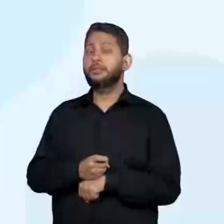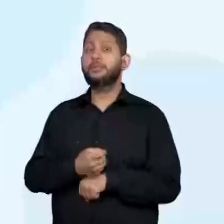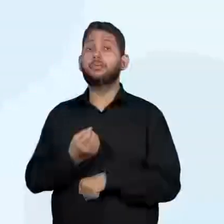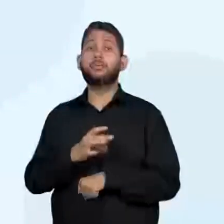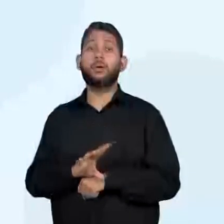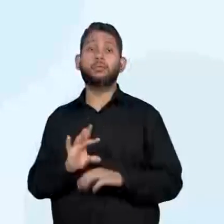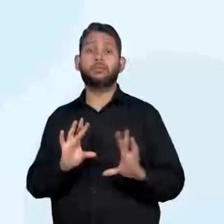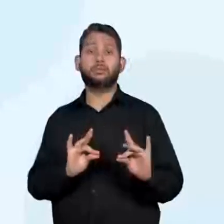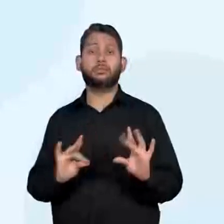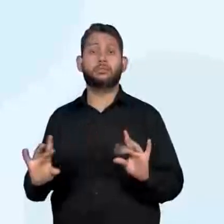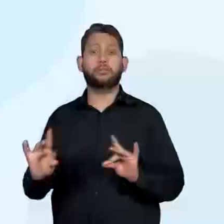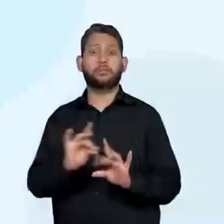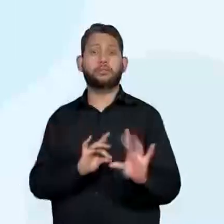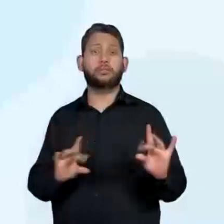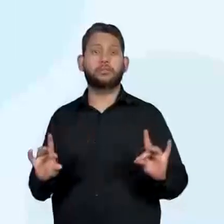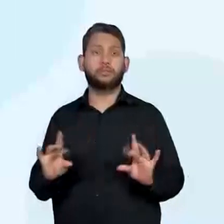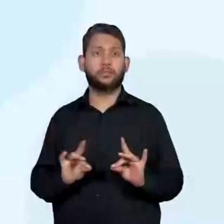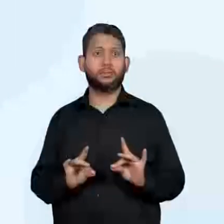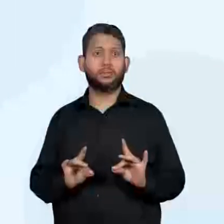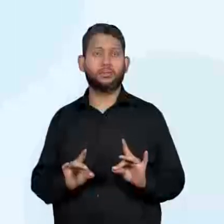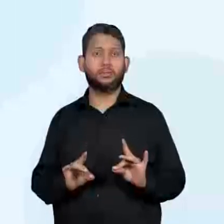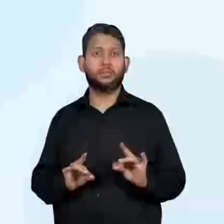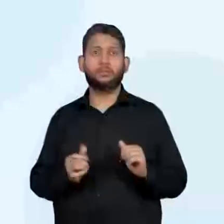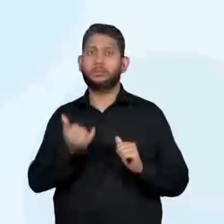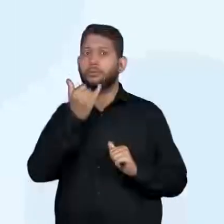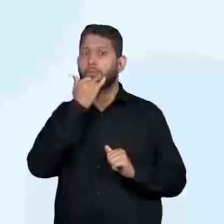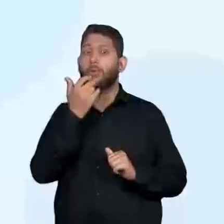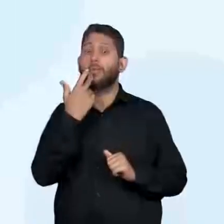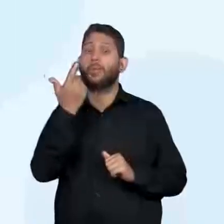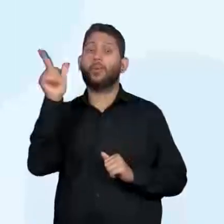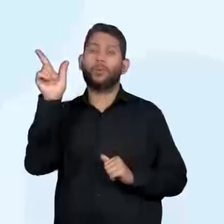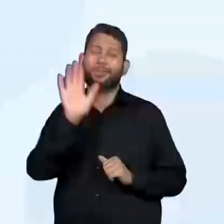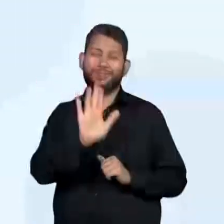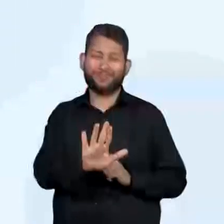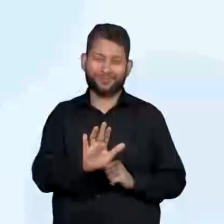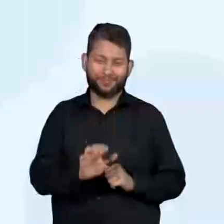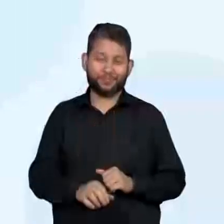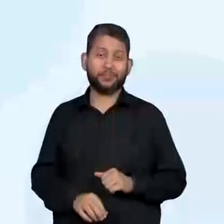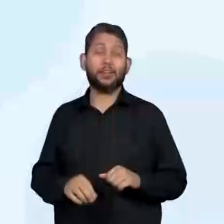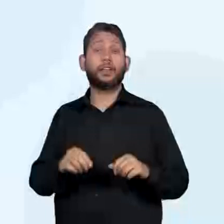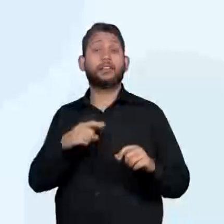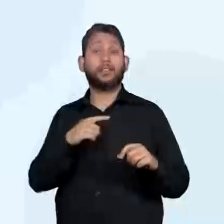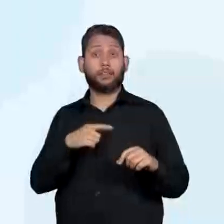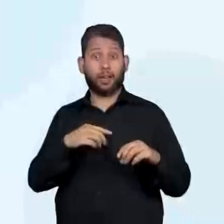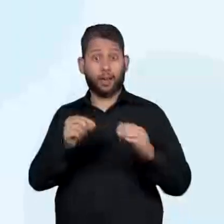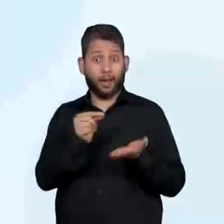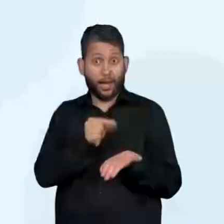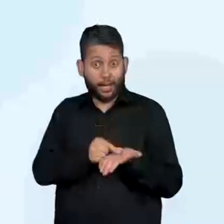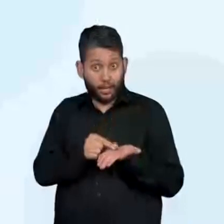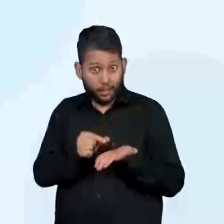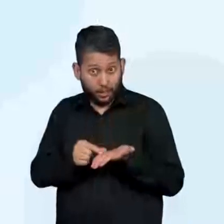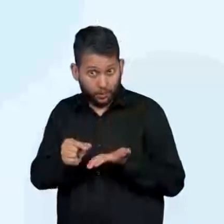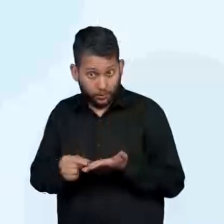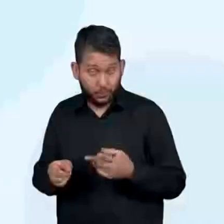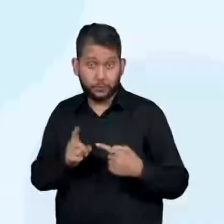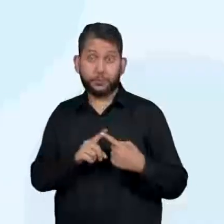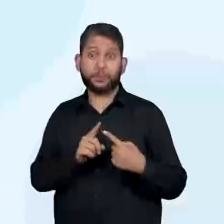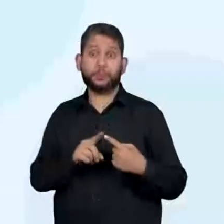argiloso? Ai, Pro, eu coloquei aqui outro termo, né? Deixa eu falar de novo. É o solo arenoso? É o